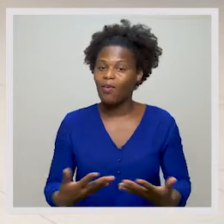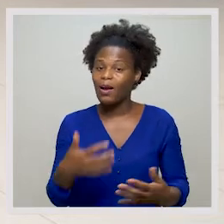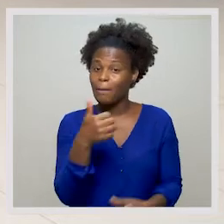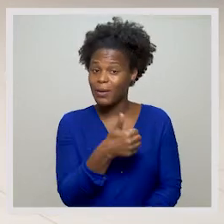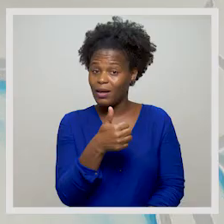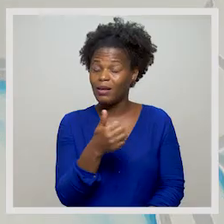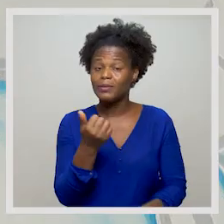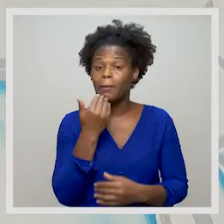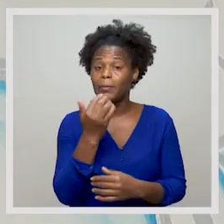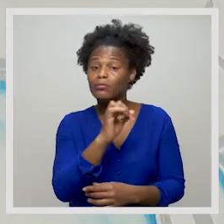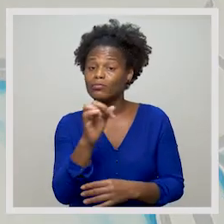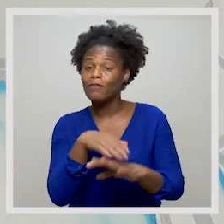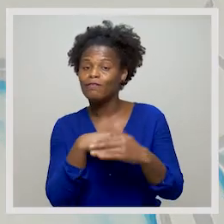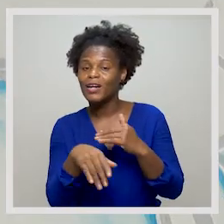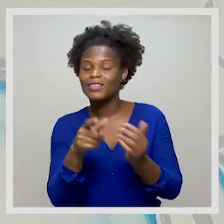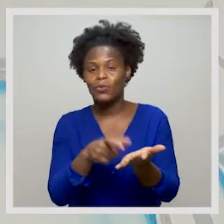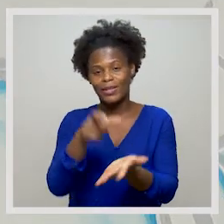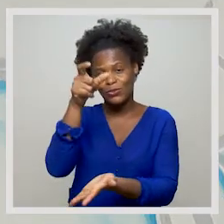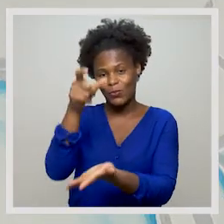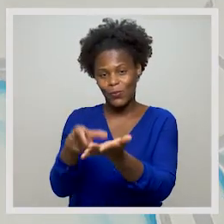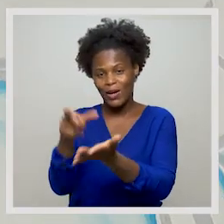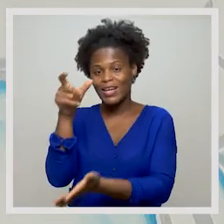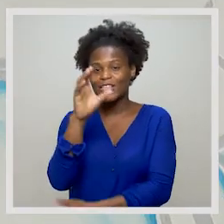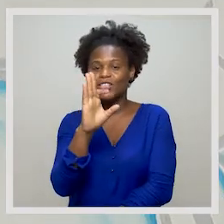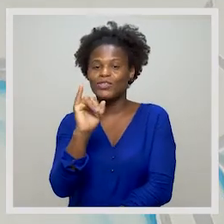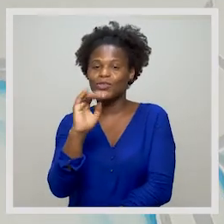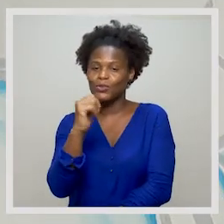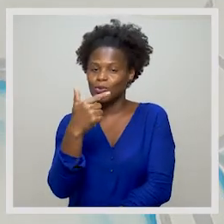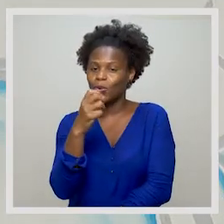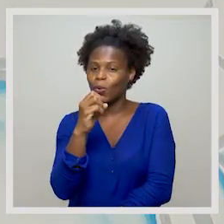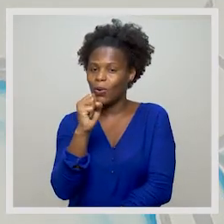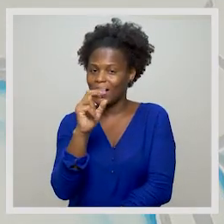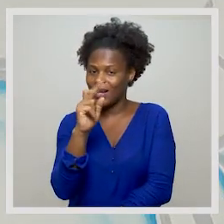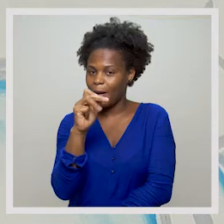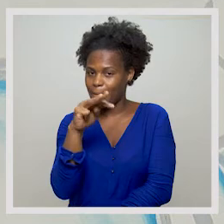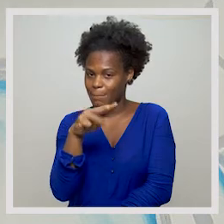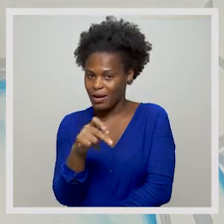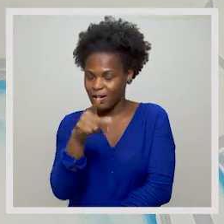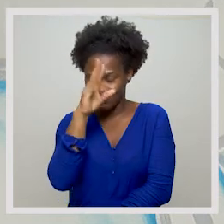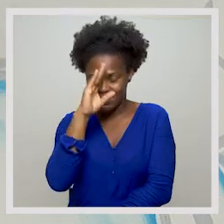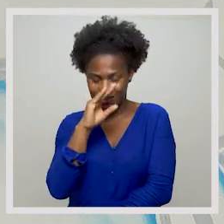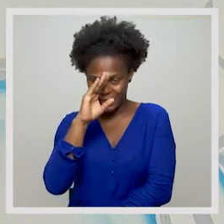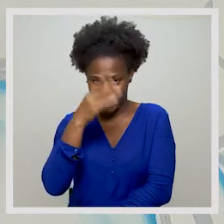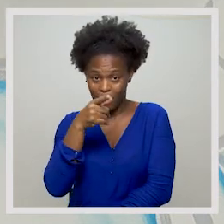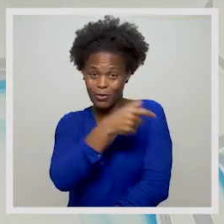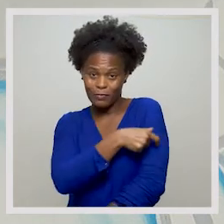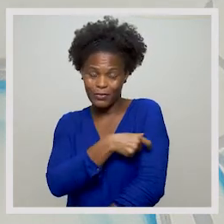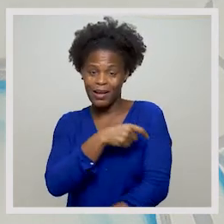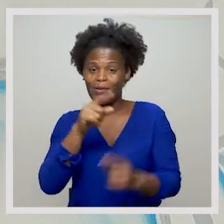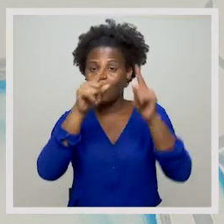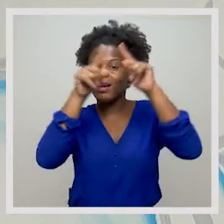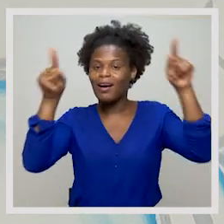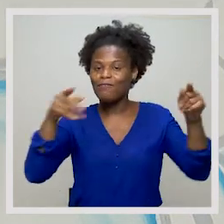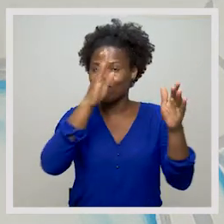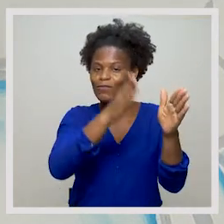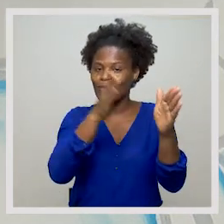Na linha B, foi pedido para construírem o histograma. Já sabem, o histograma é a representação